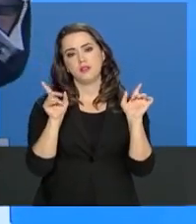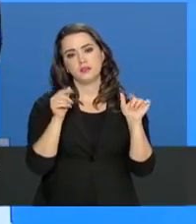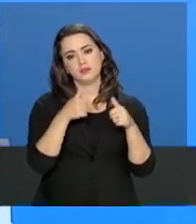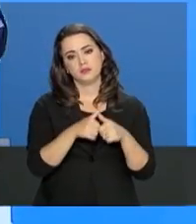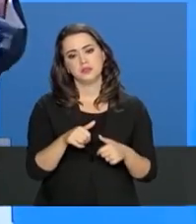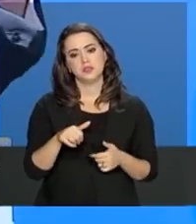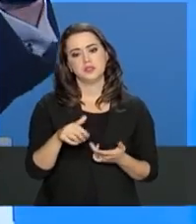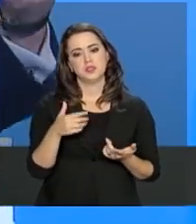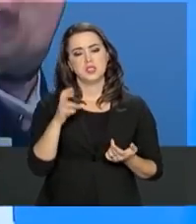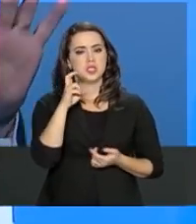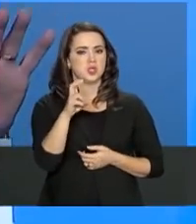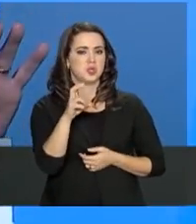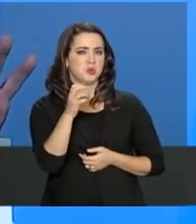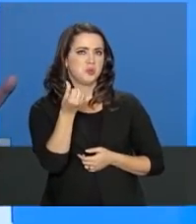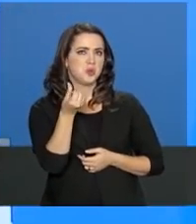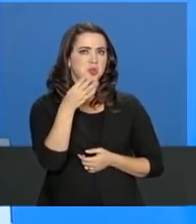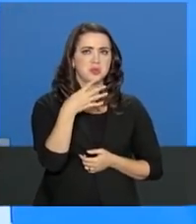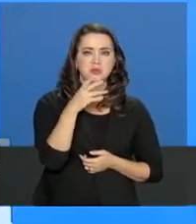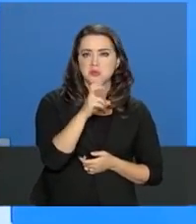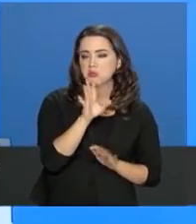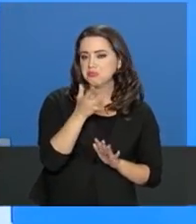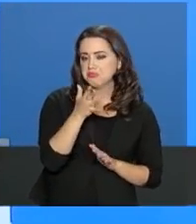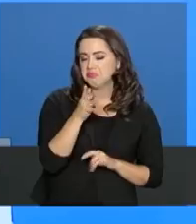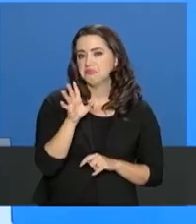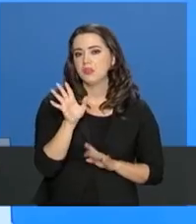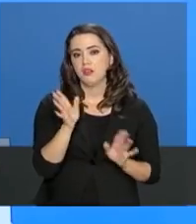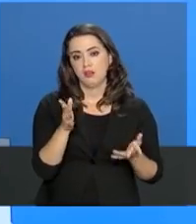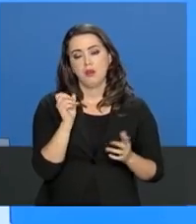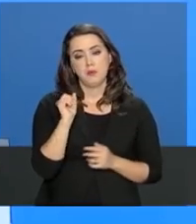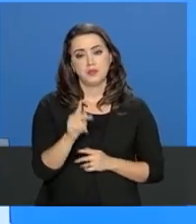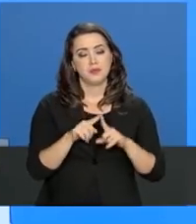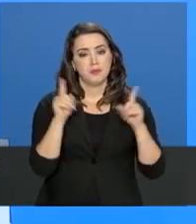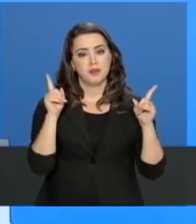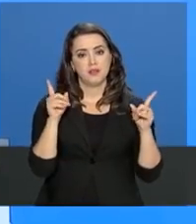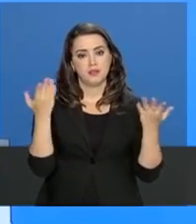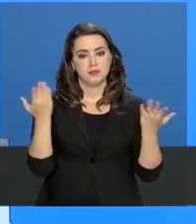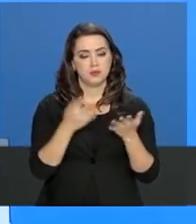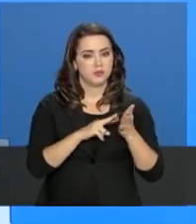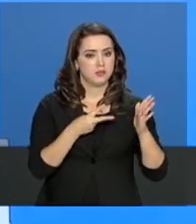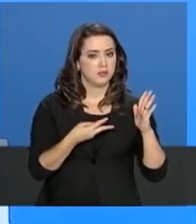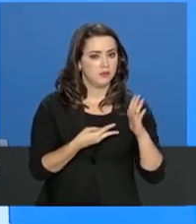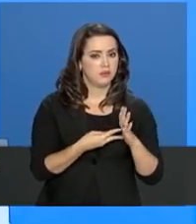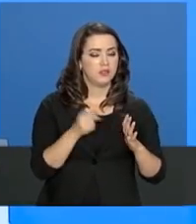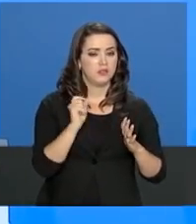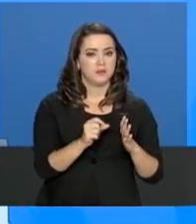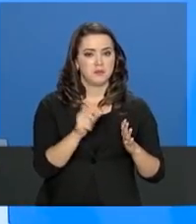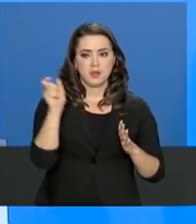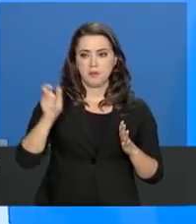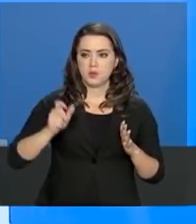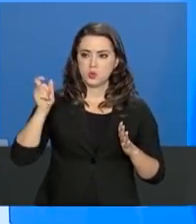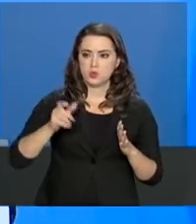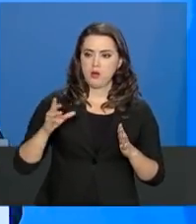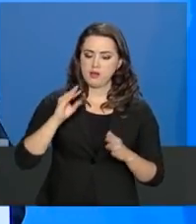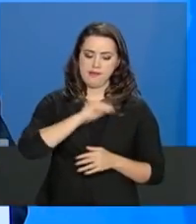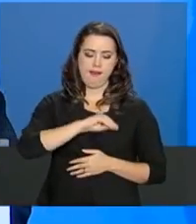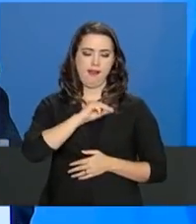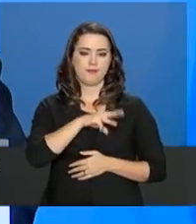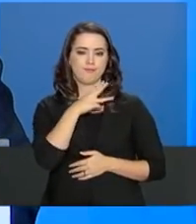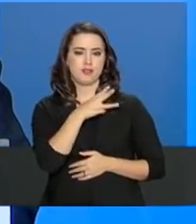toda 5.645 por aí não é a aposentadoria agora está significa que quem ganha 33